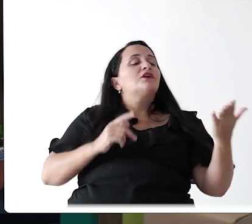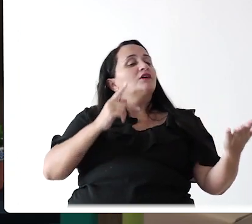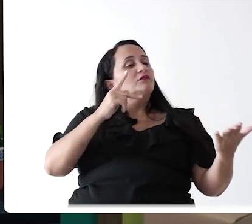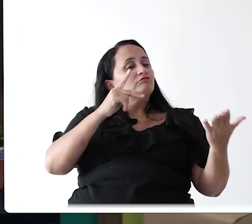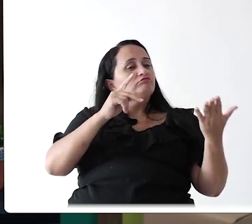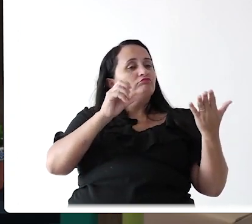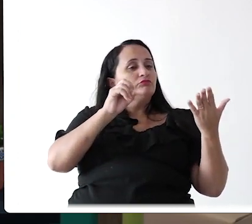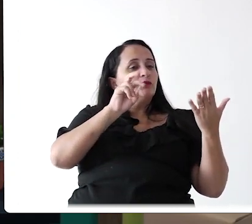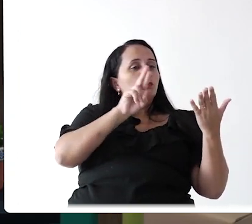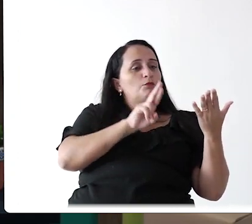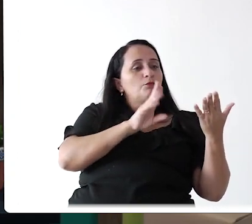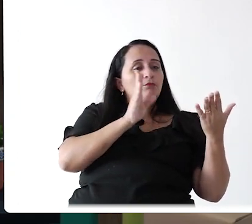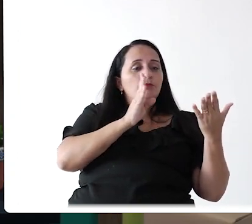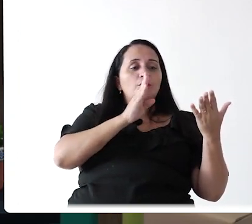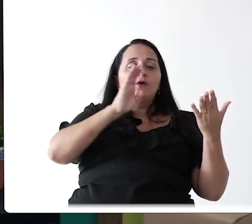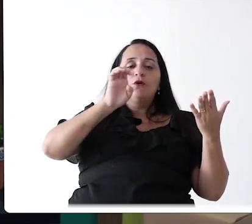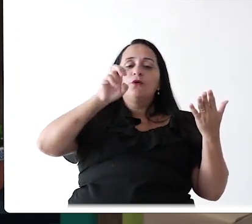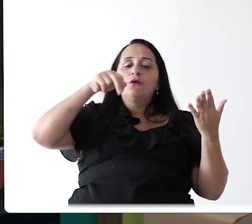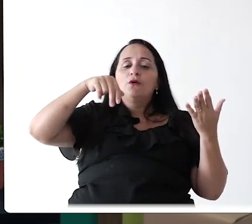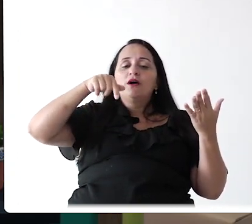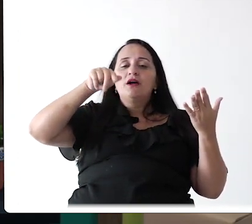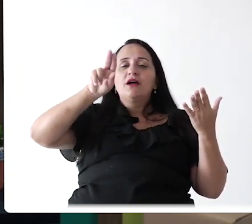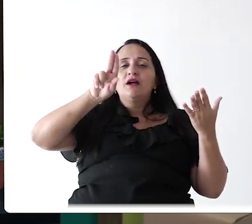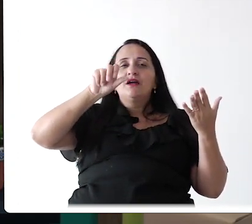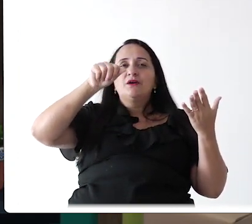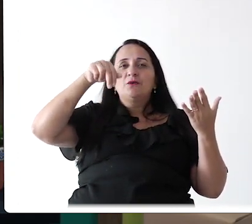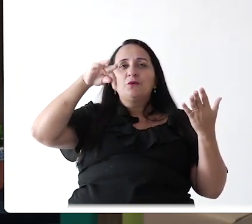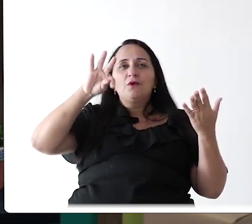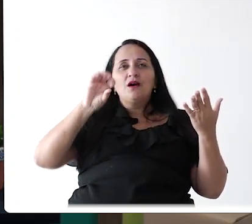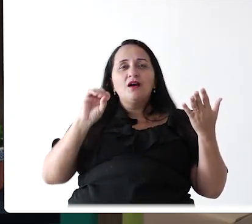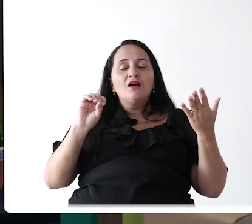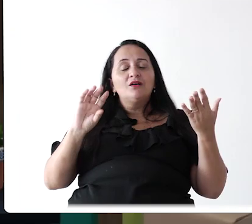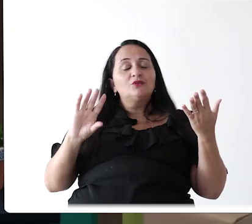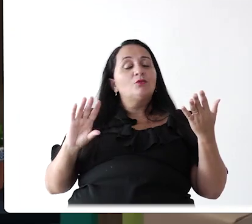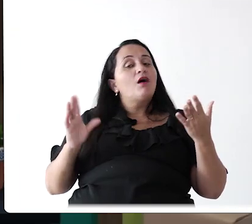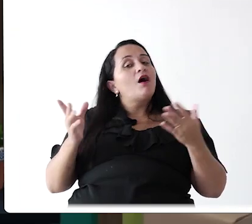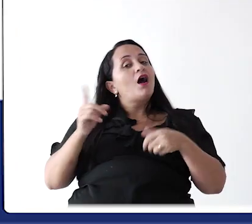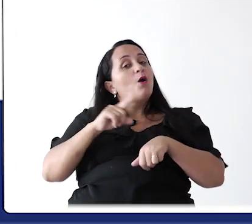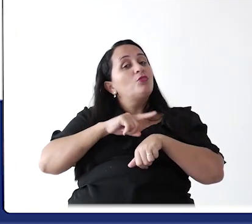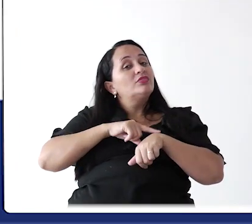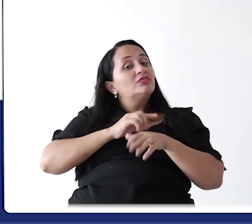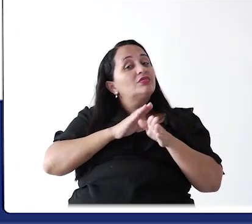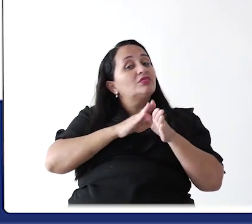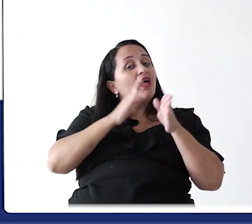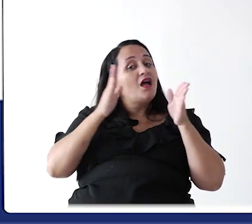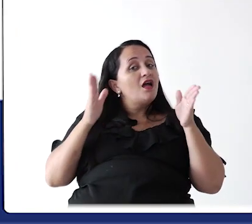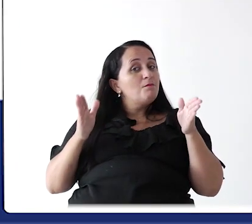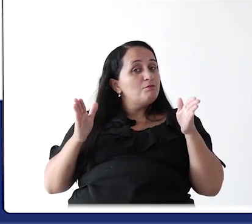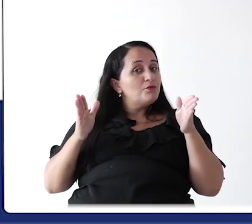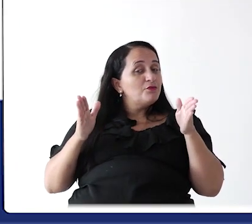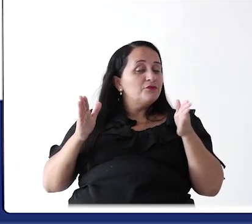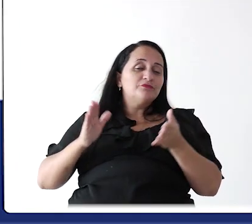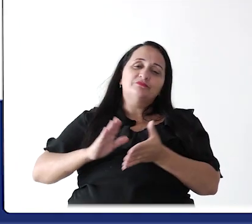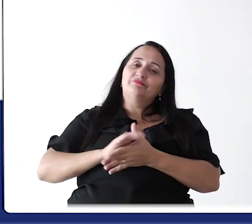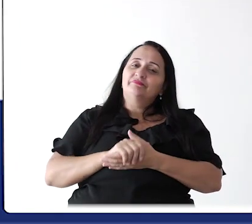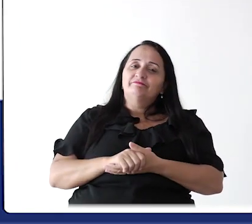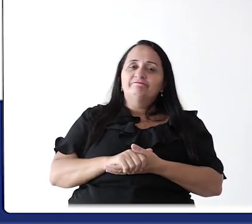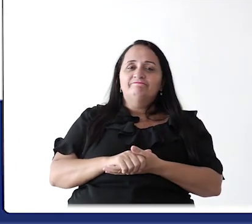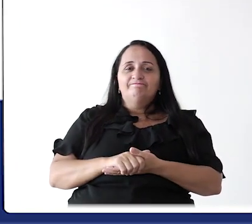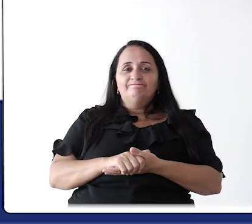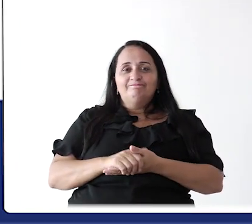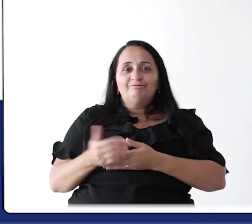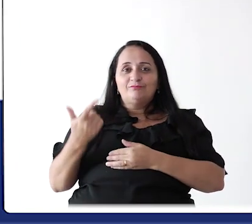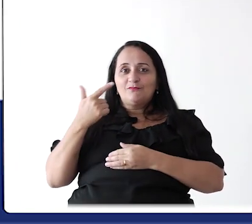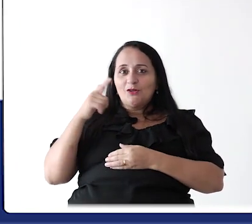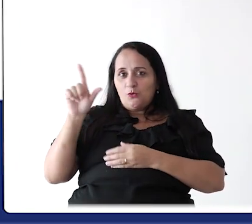por enquanto, um advérbio de tempo. Vamos a outra questão? Leia os